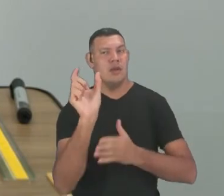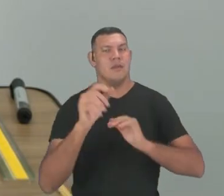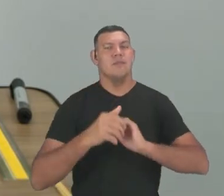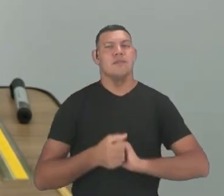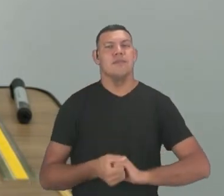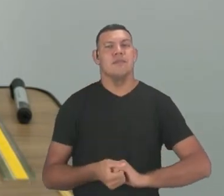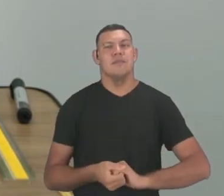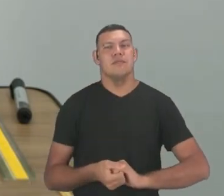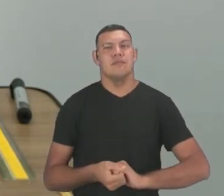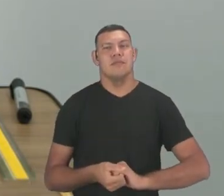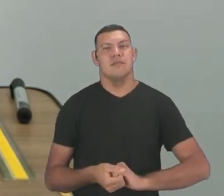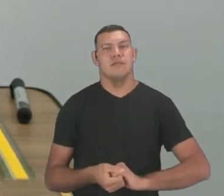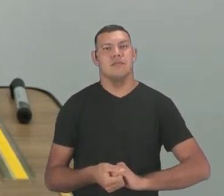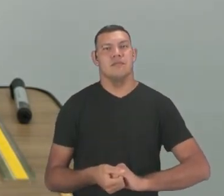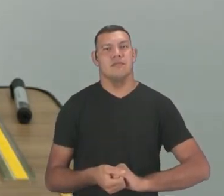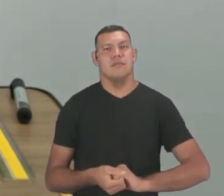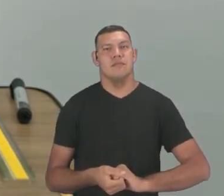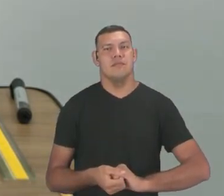palavra